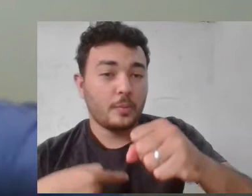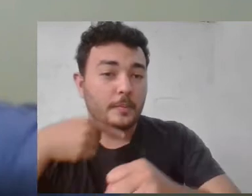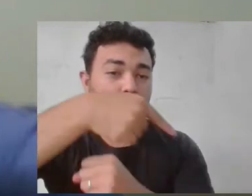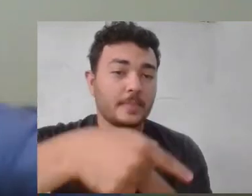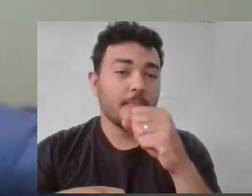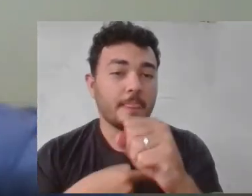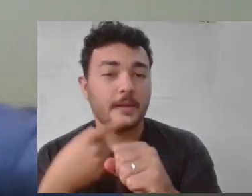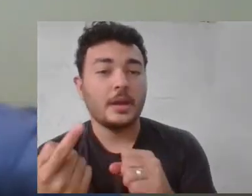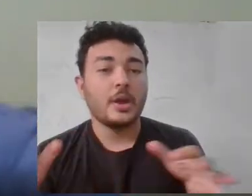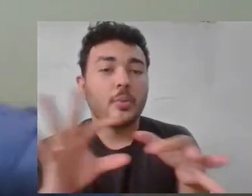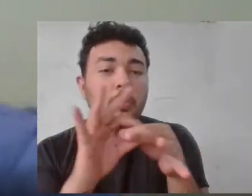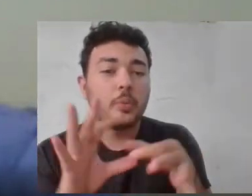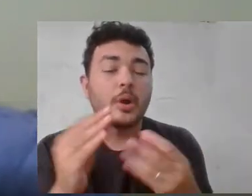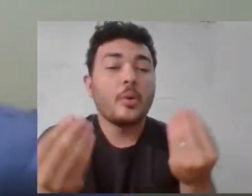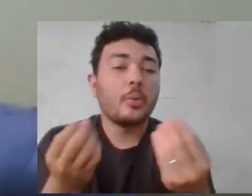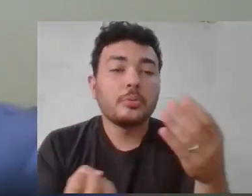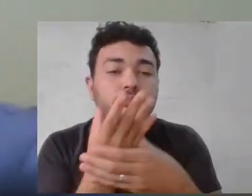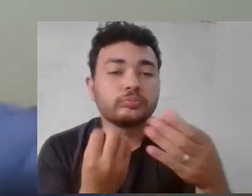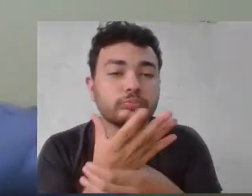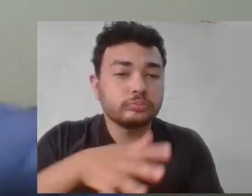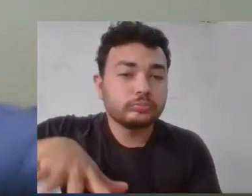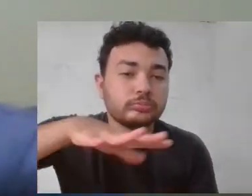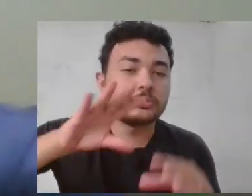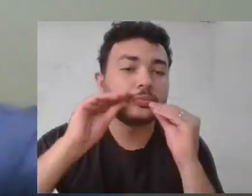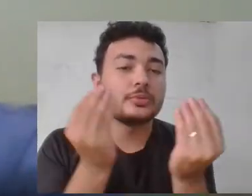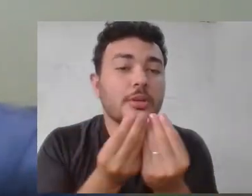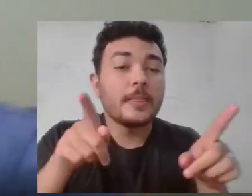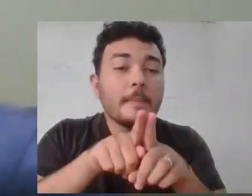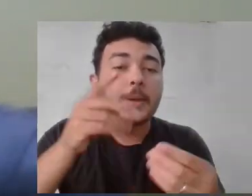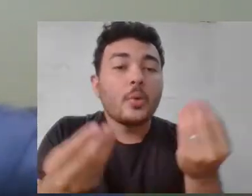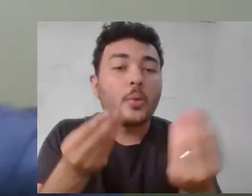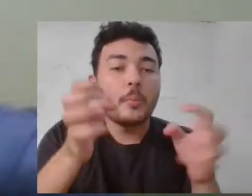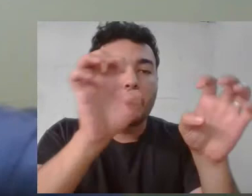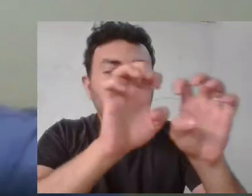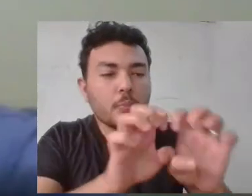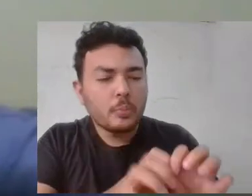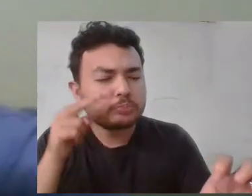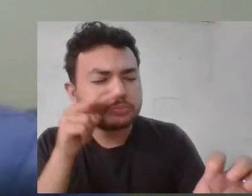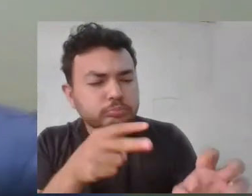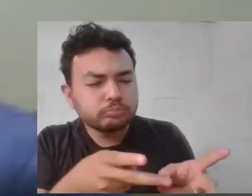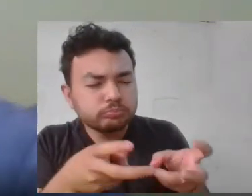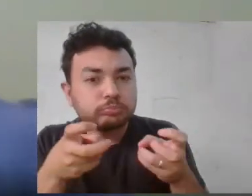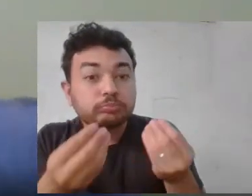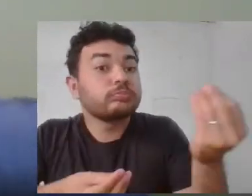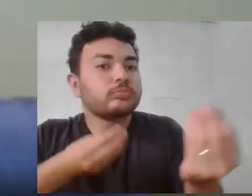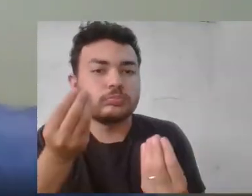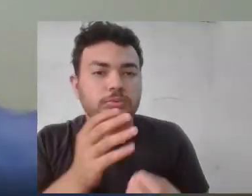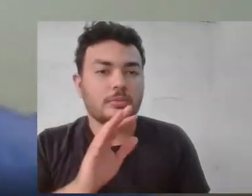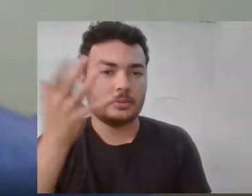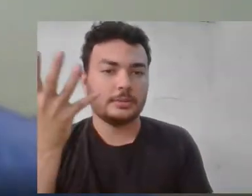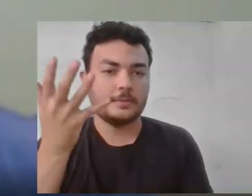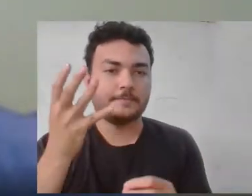são formados esses compostos e, consequentemente, como eles geram as estruturas que a gente observa, né? A estrutura e